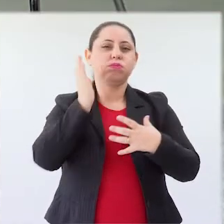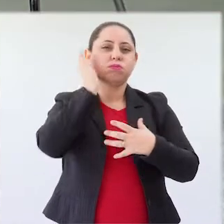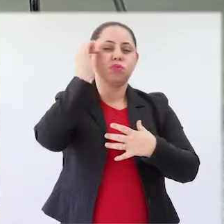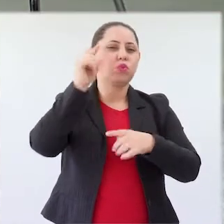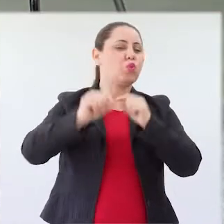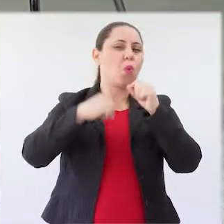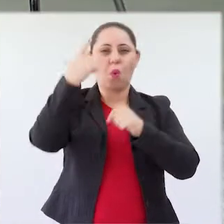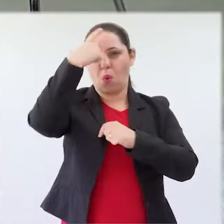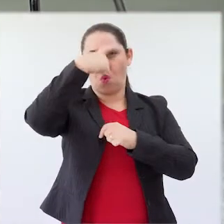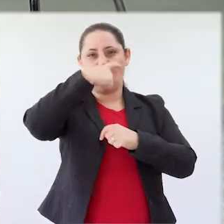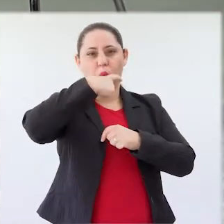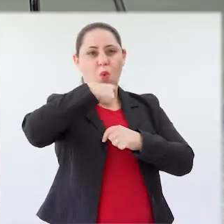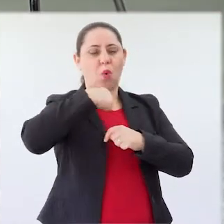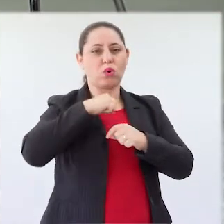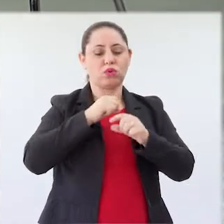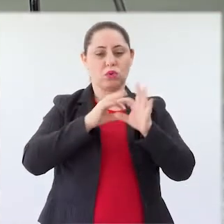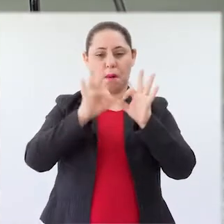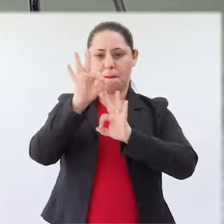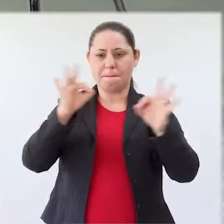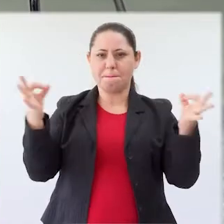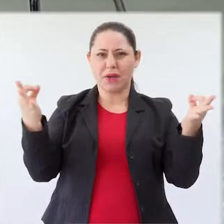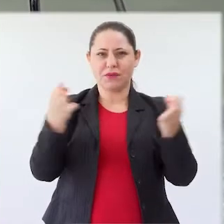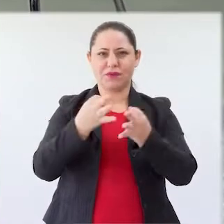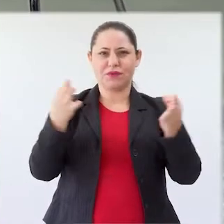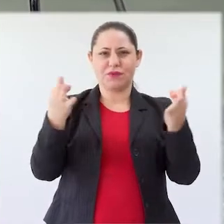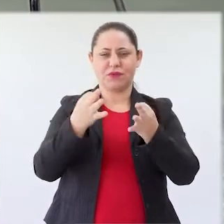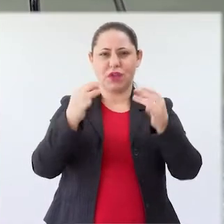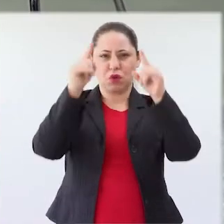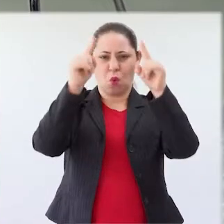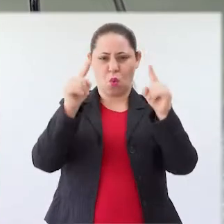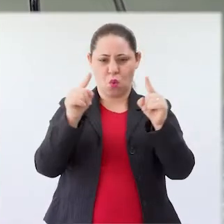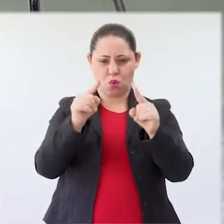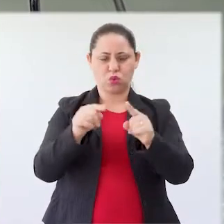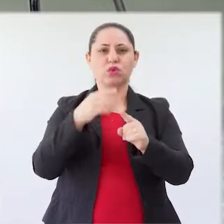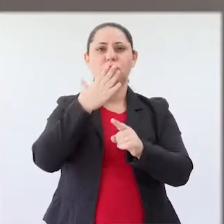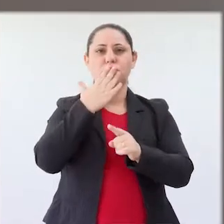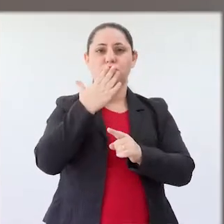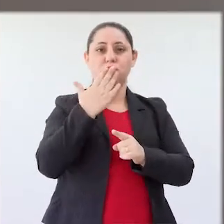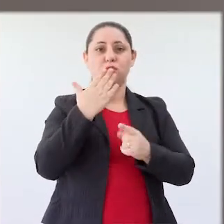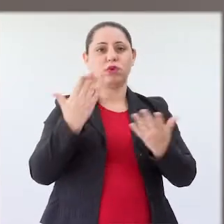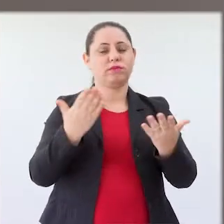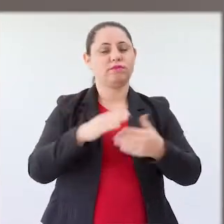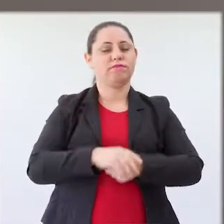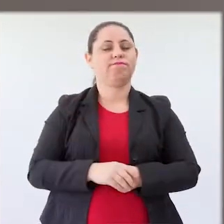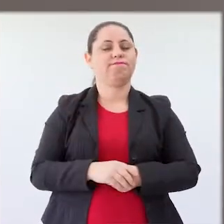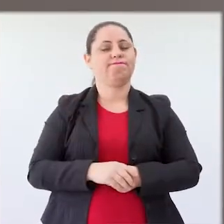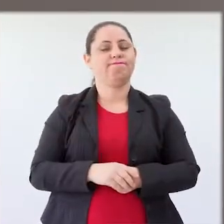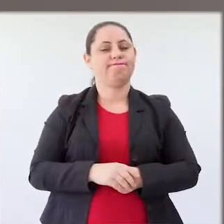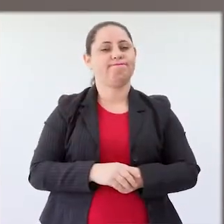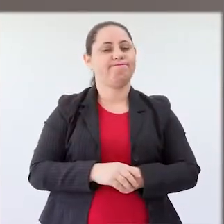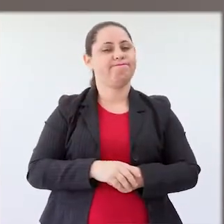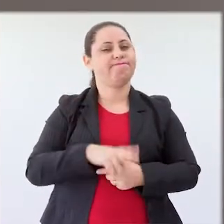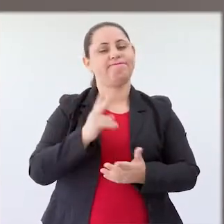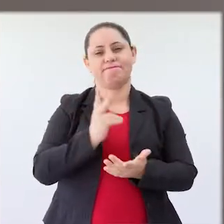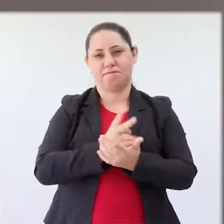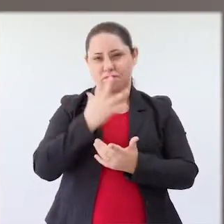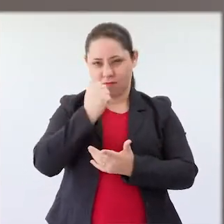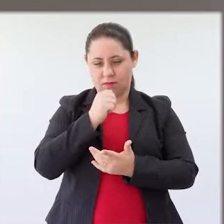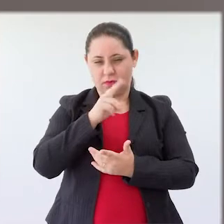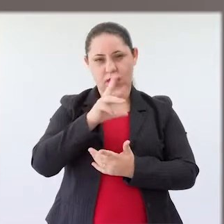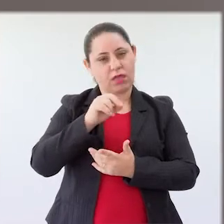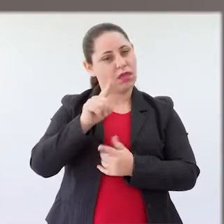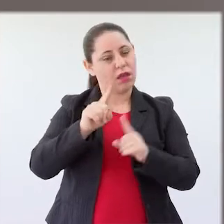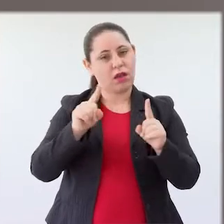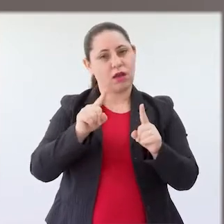e o rosto totalmente simétrico, com ângulo de mandíbula e aquele bocão. Nem sempre isso é o belo. É claro